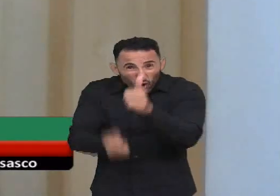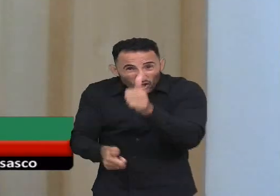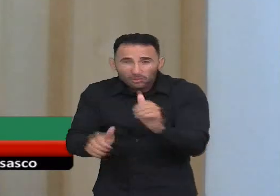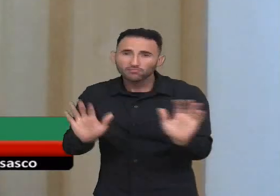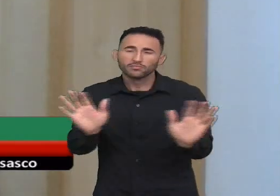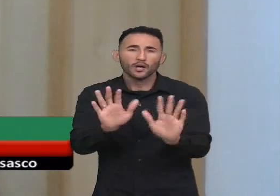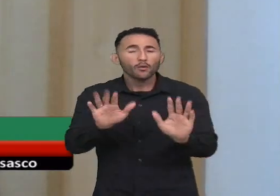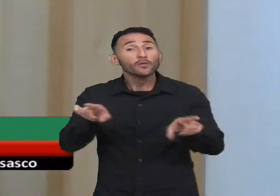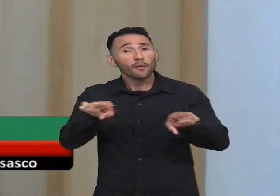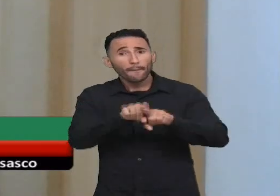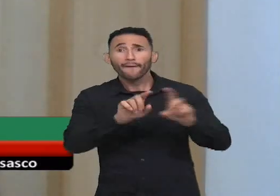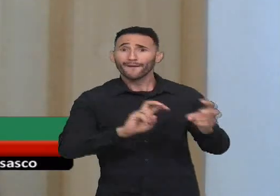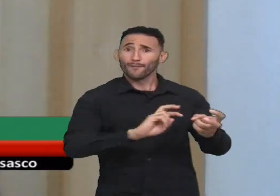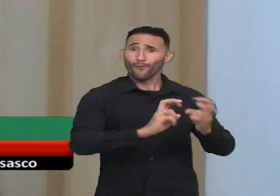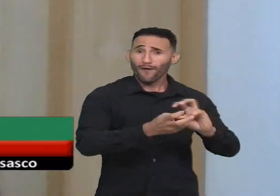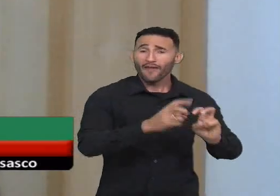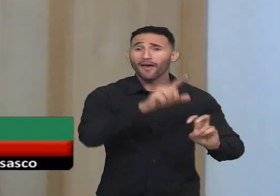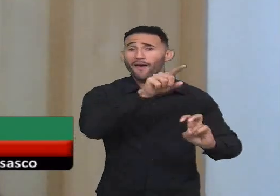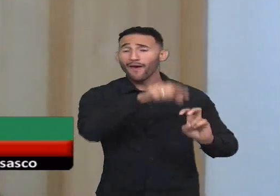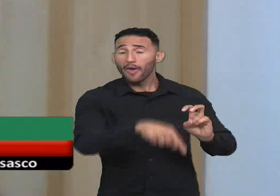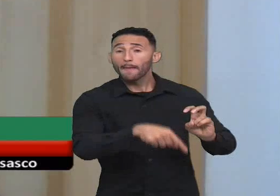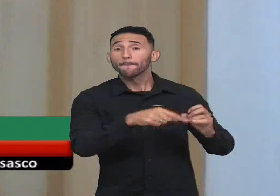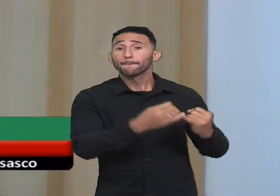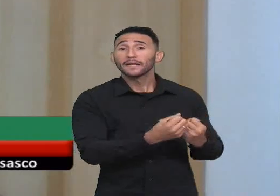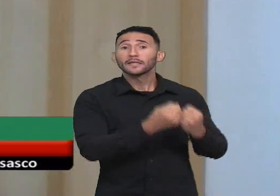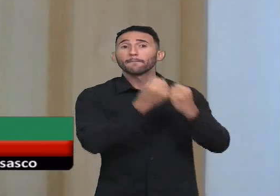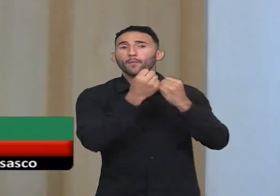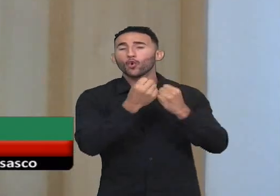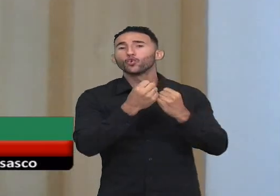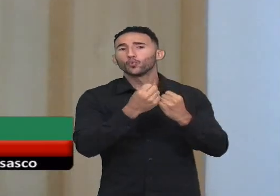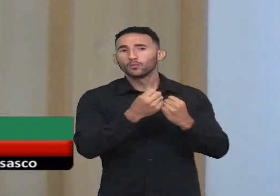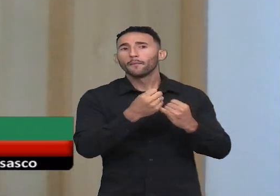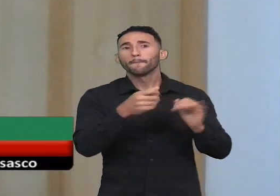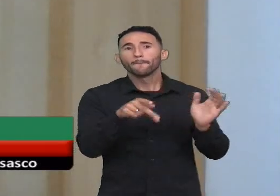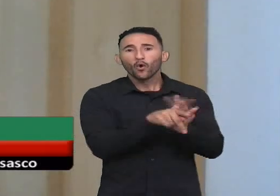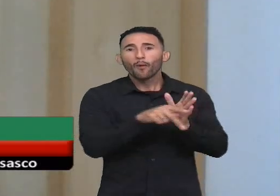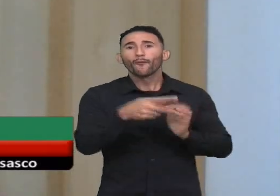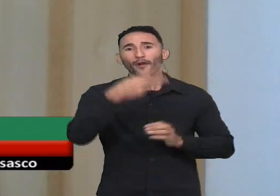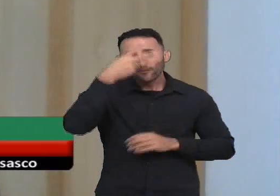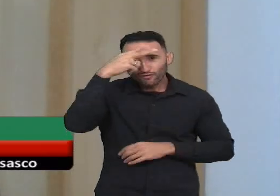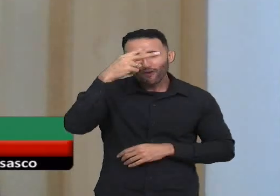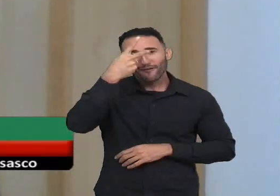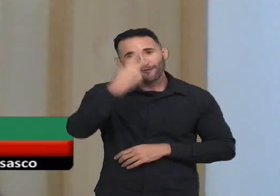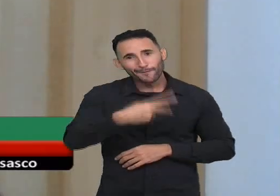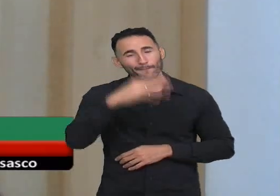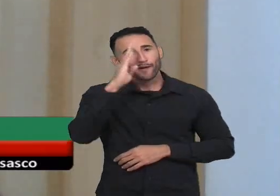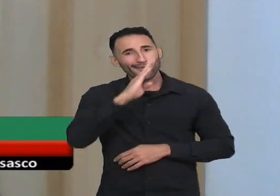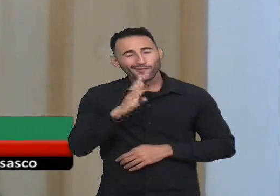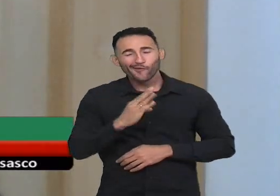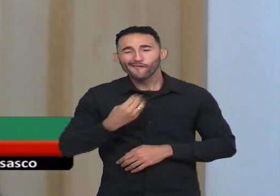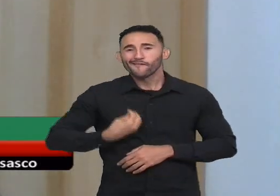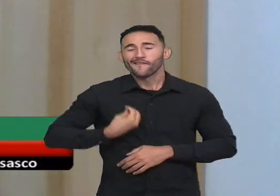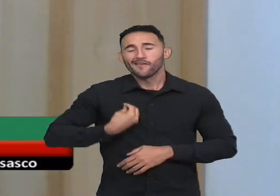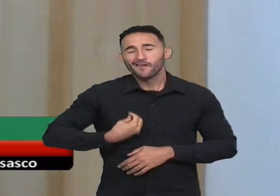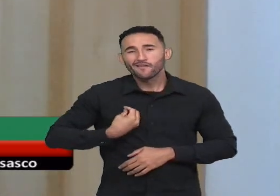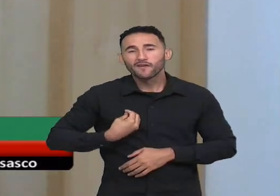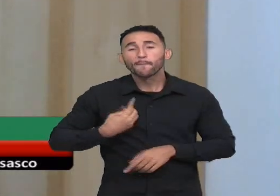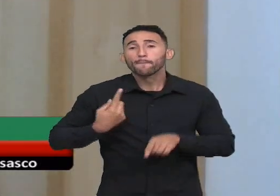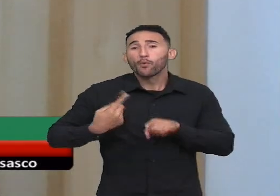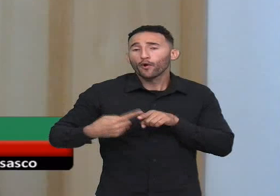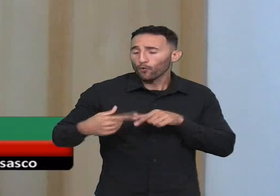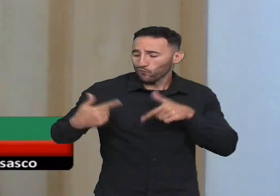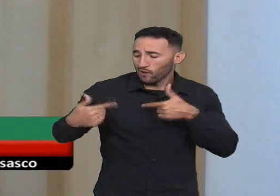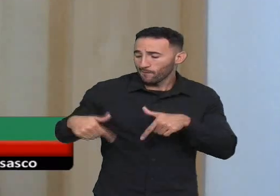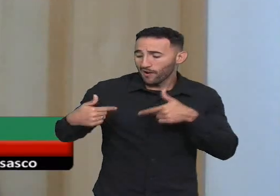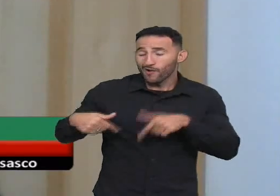capoeira, como já mencionado aqui, é o nosso patrimônio. Ela é parte da nossa história, que continua viva por causa do trabalho